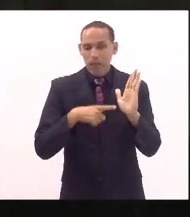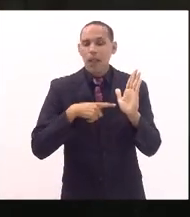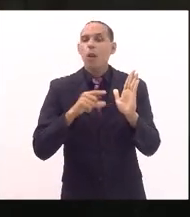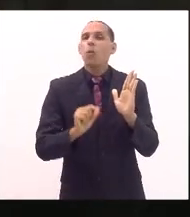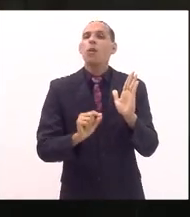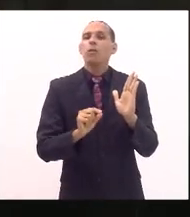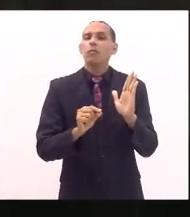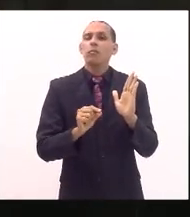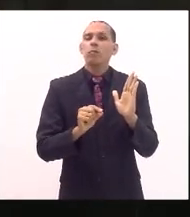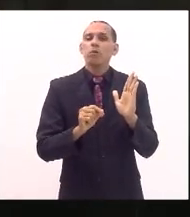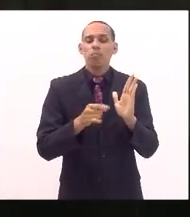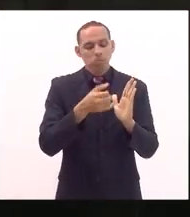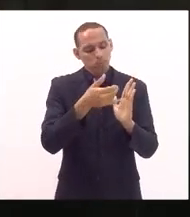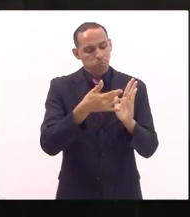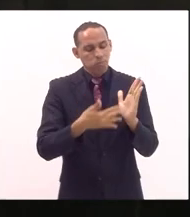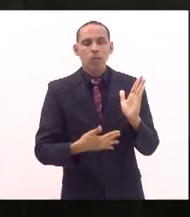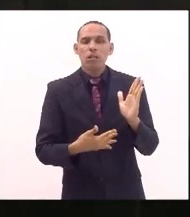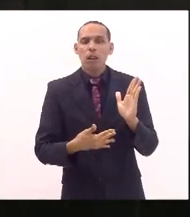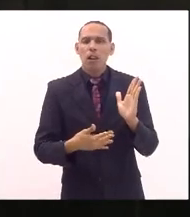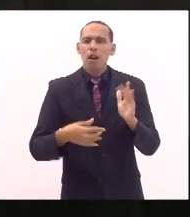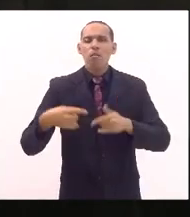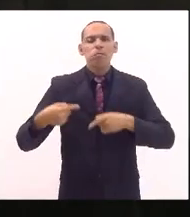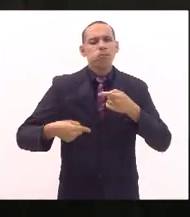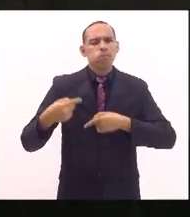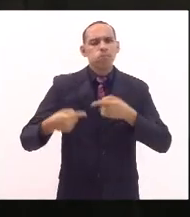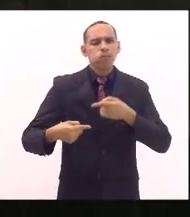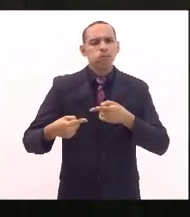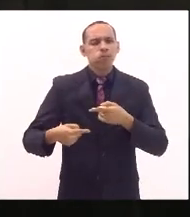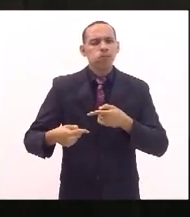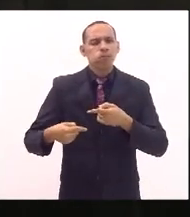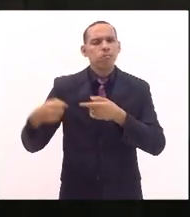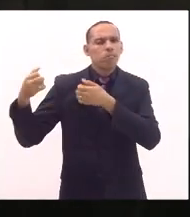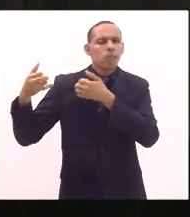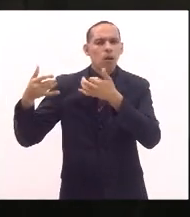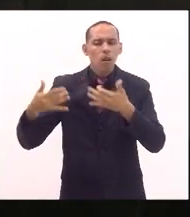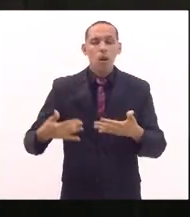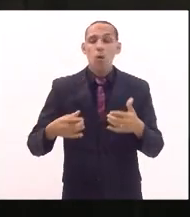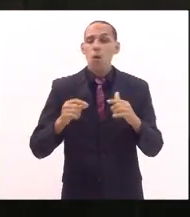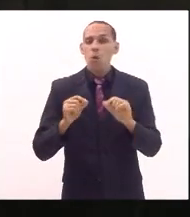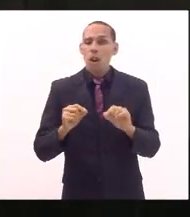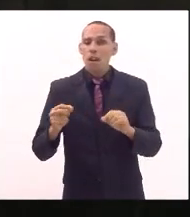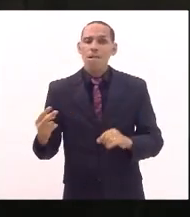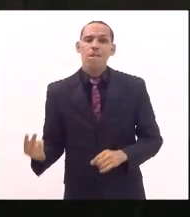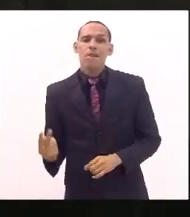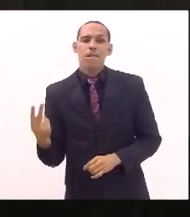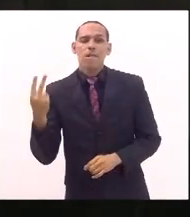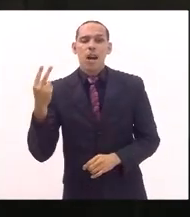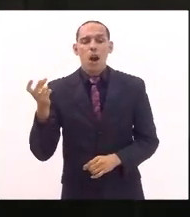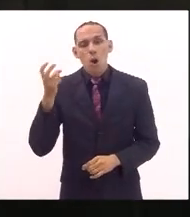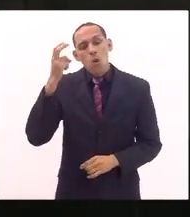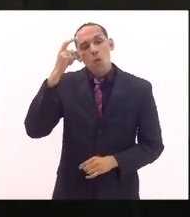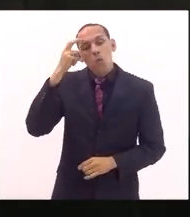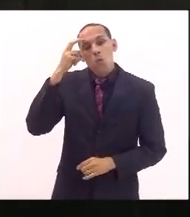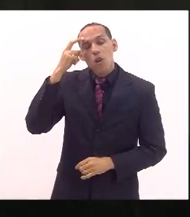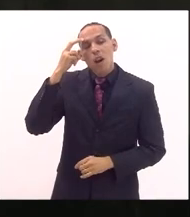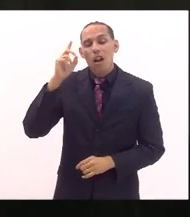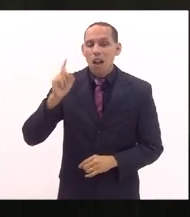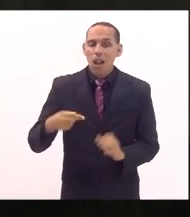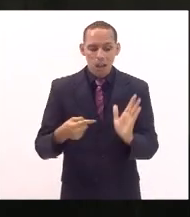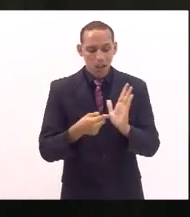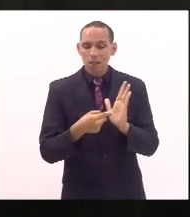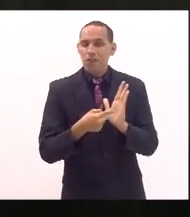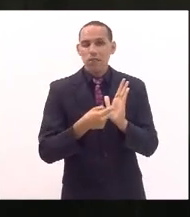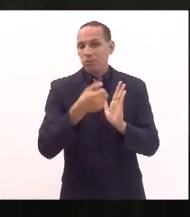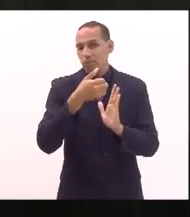discussão EA narrativa de se valorizar a introdução da cultura Essa é a